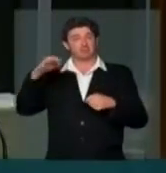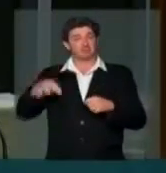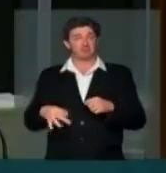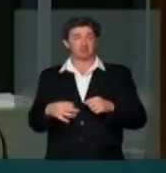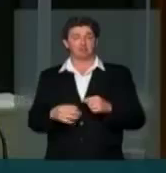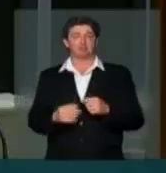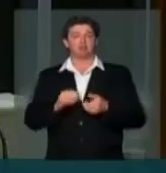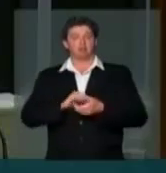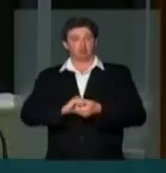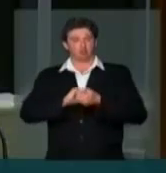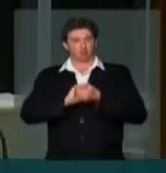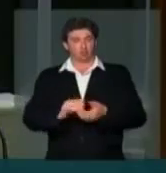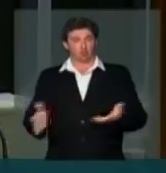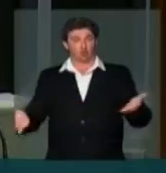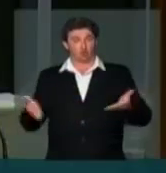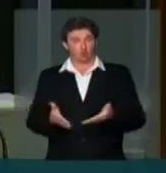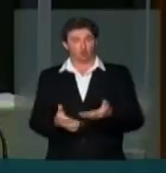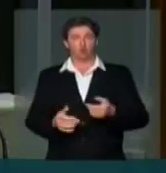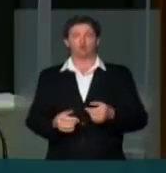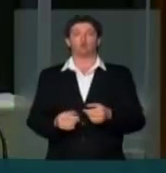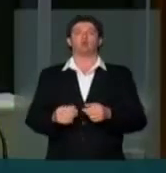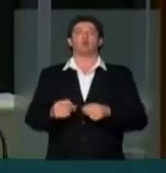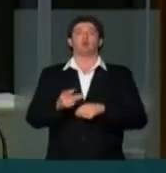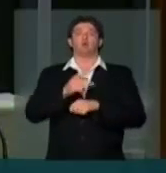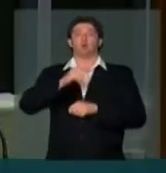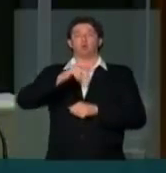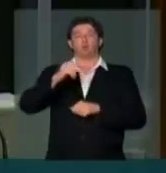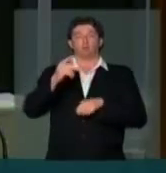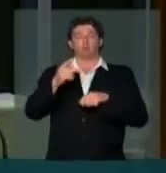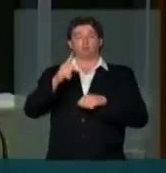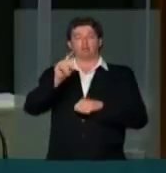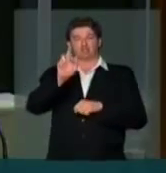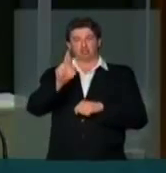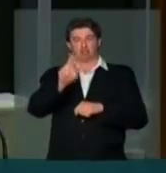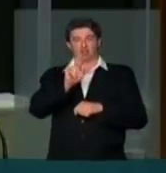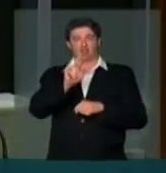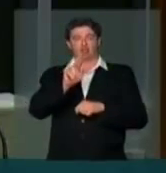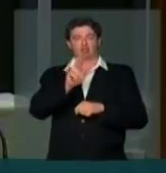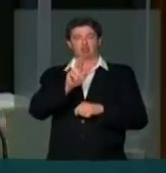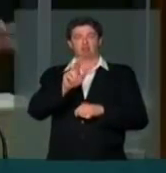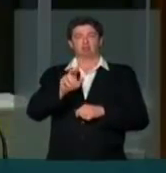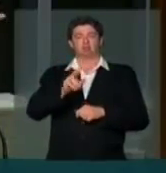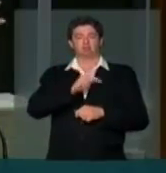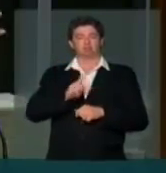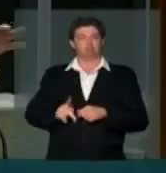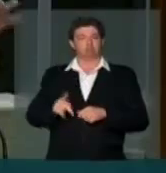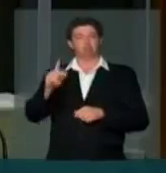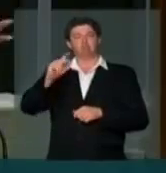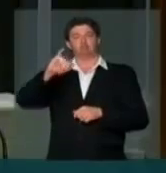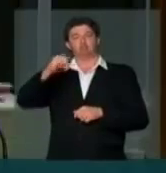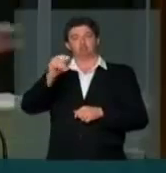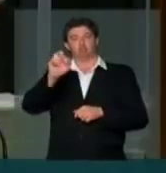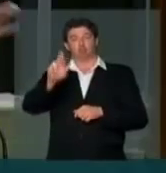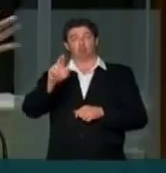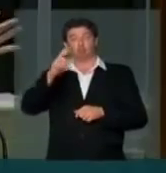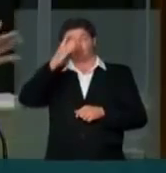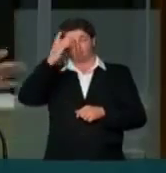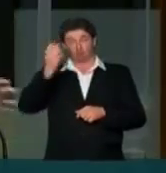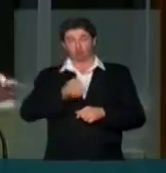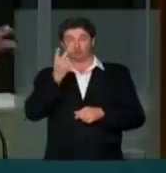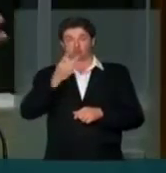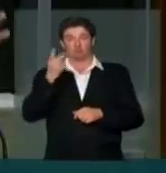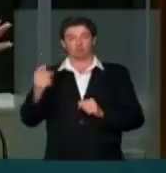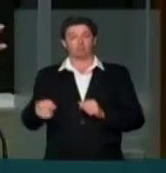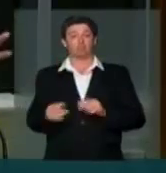e cumprimento hoje o procurador Rodrigo Janot pelo belíssimo discurso. Um discurso que alguém disse: